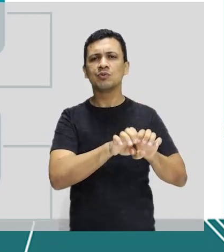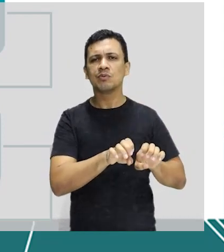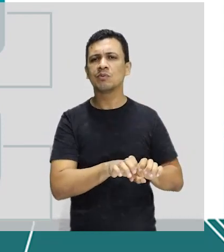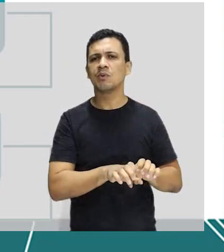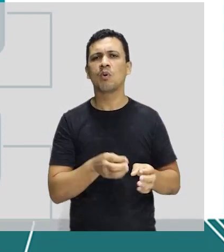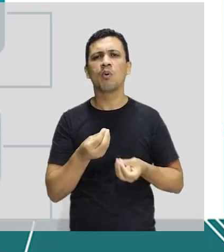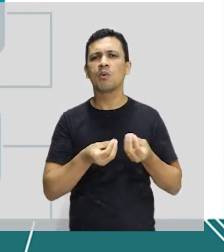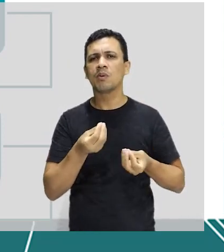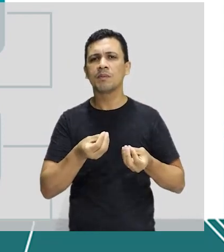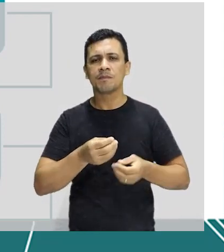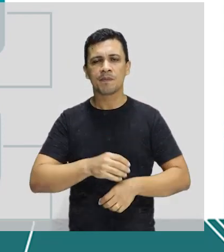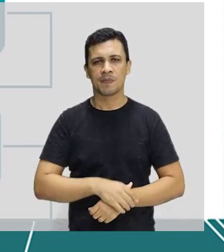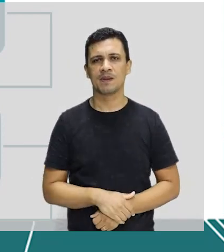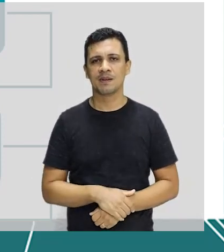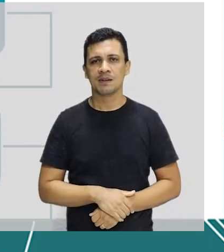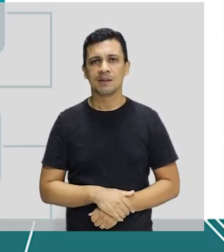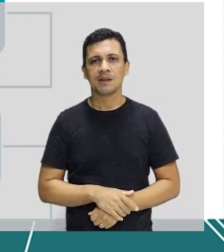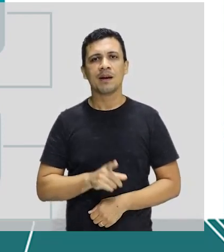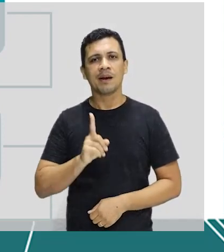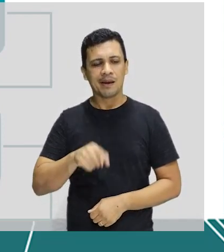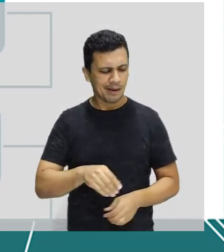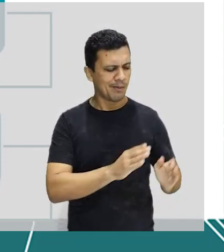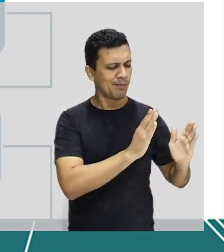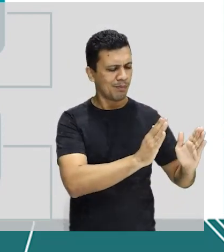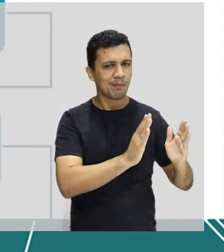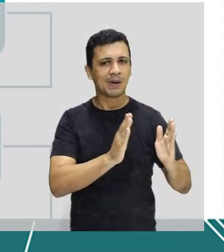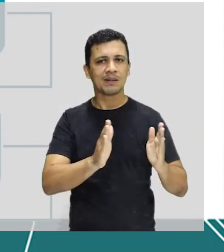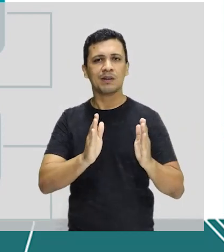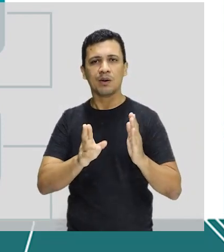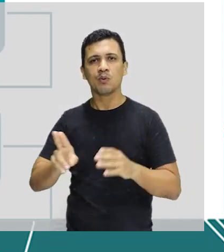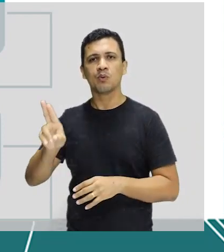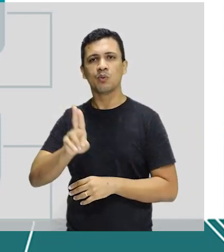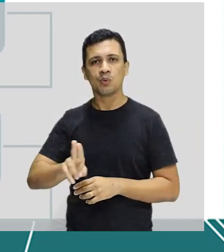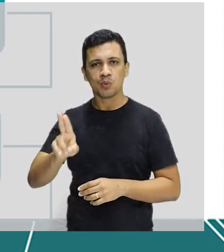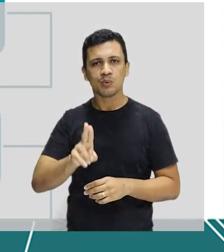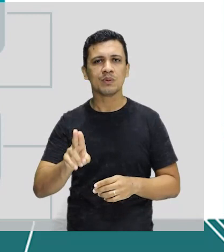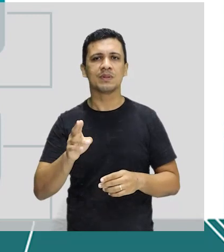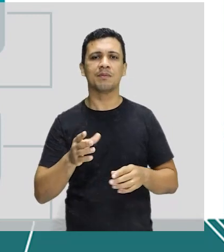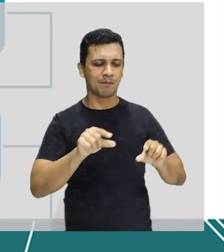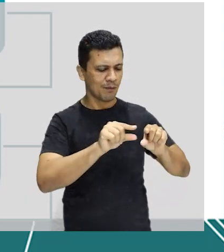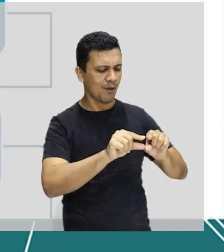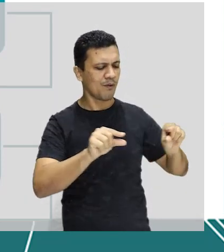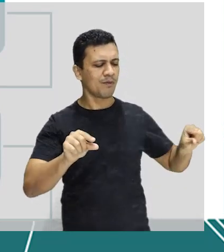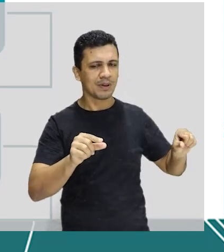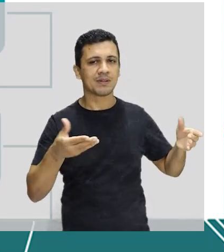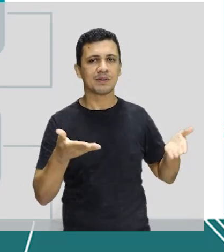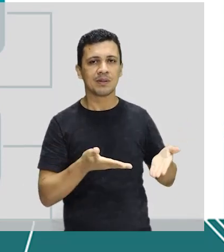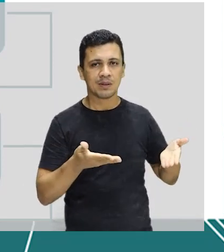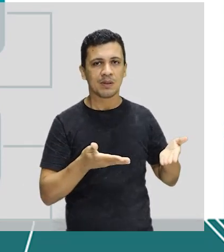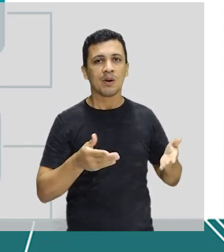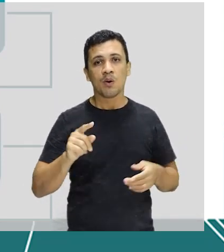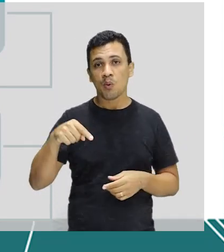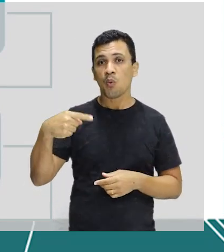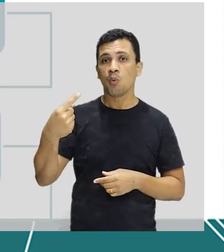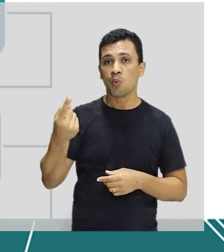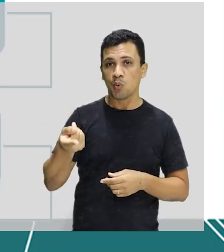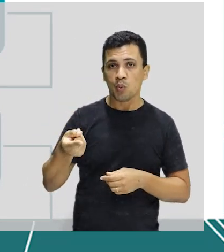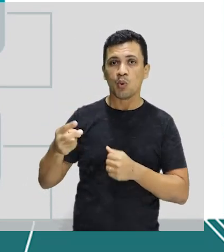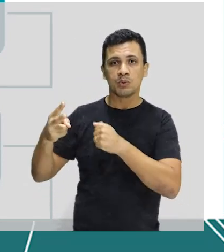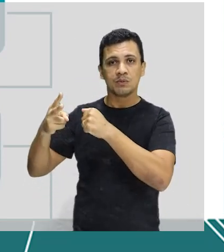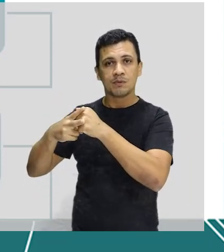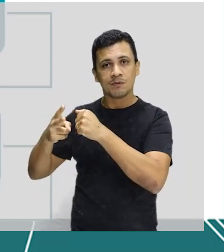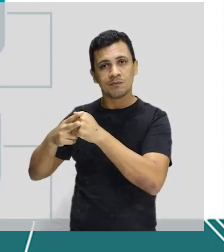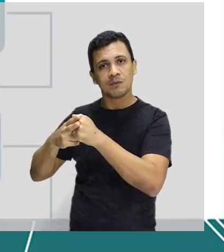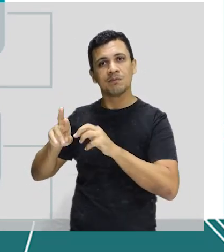elementos na frase afirmativa, segue aquele mesmo padrão que a gente usa nas formas do presente, que a gente usa em outras construções